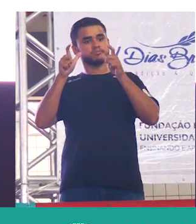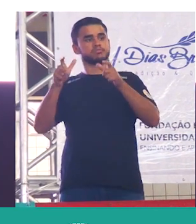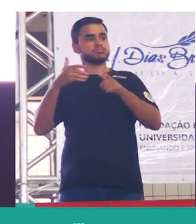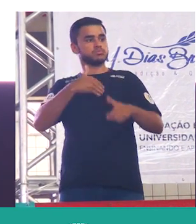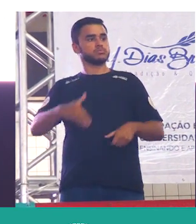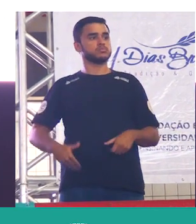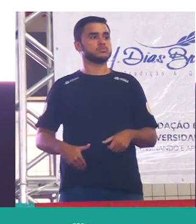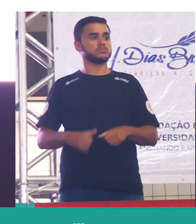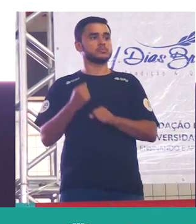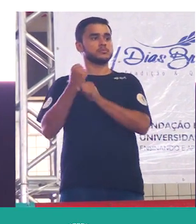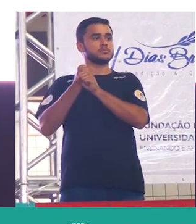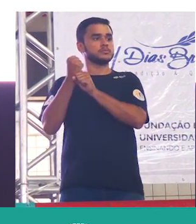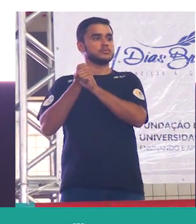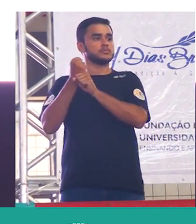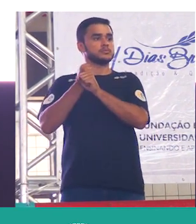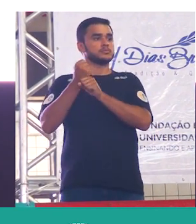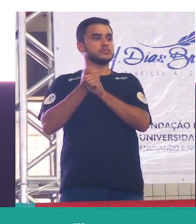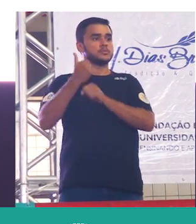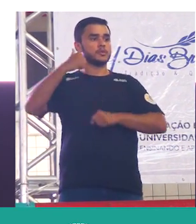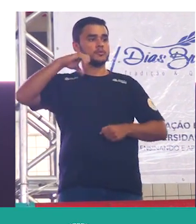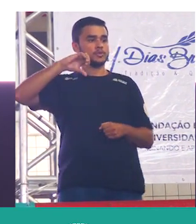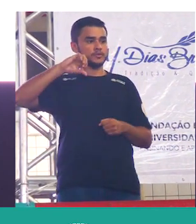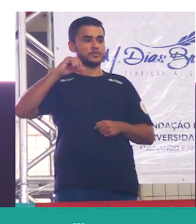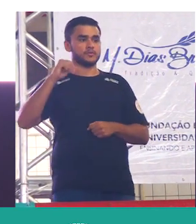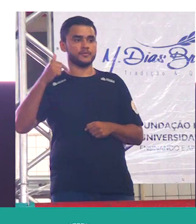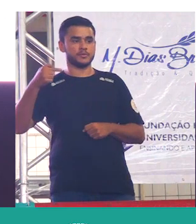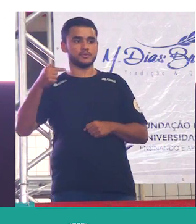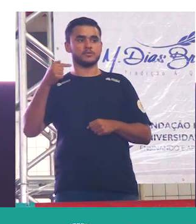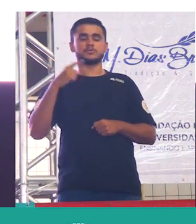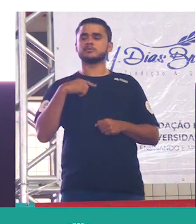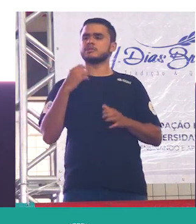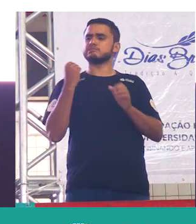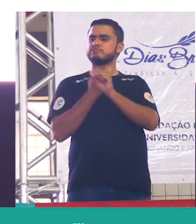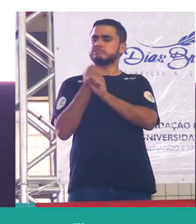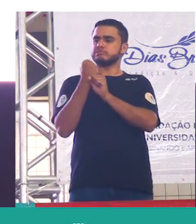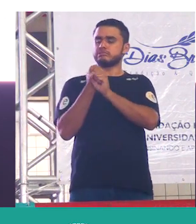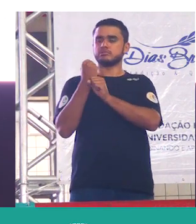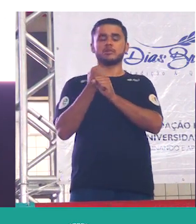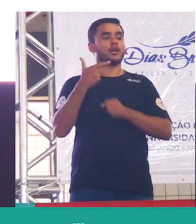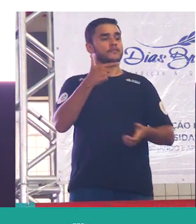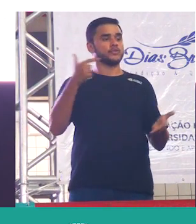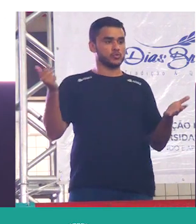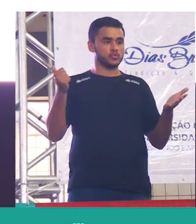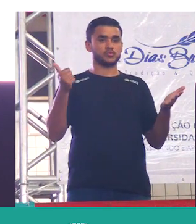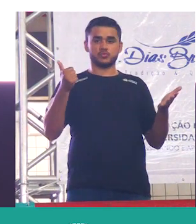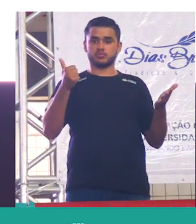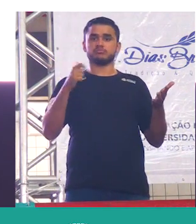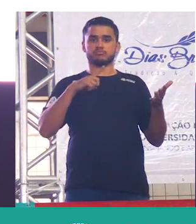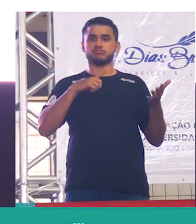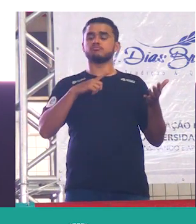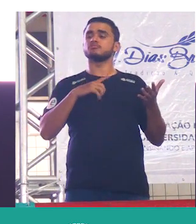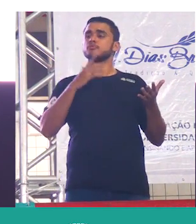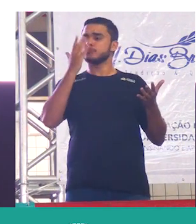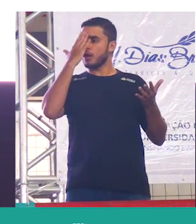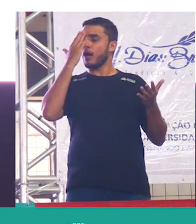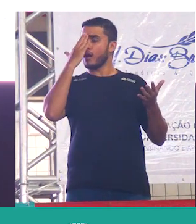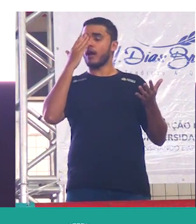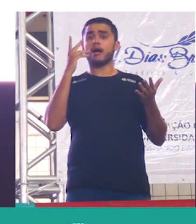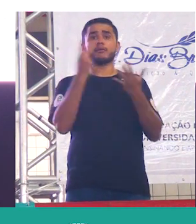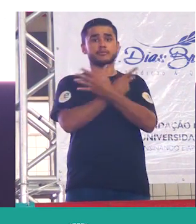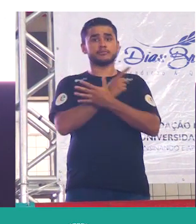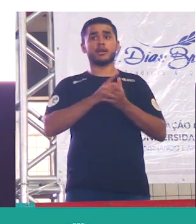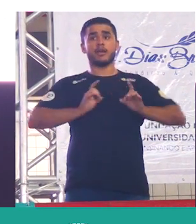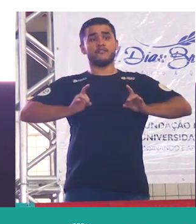Até que em 97, quer dizer, há 21 anos, esse monopólio foi quebrado. Há 21 anos